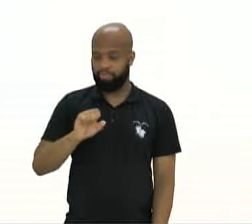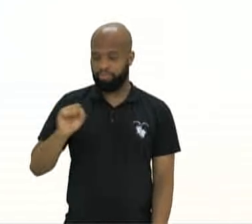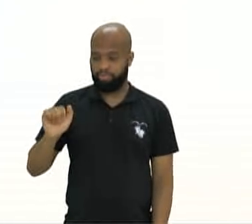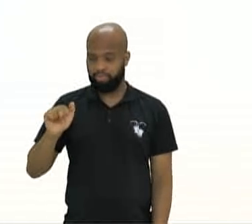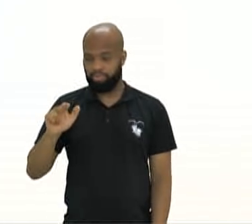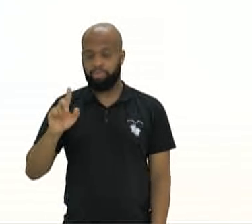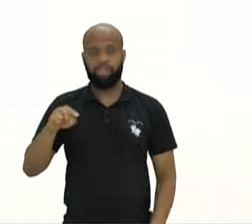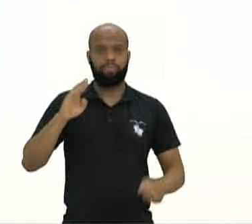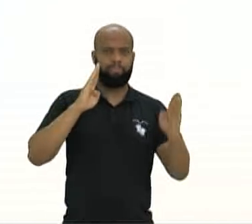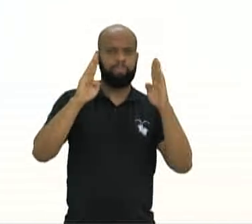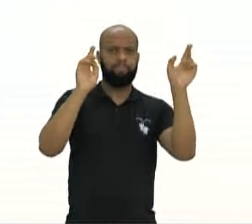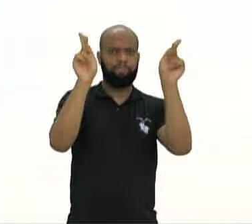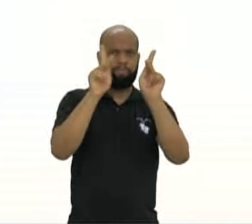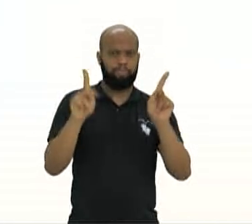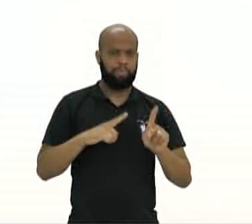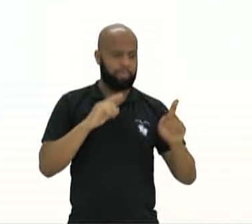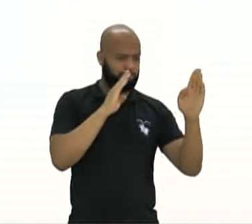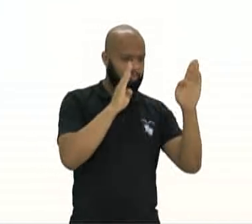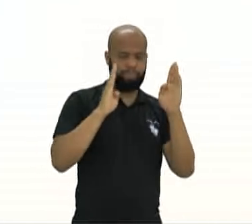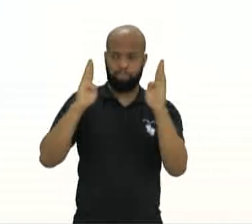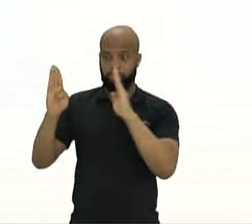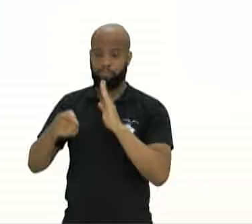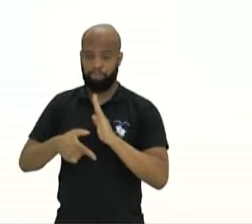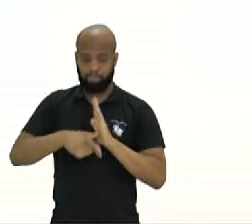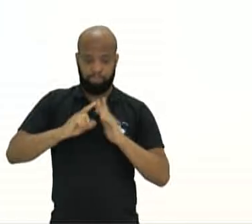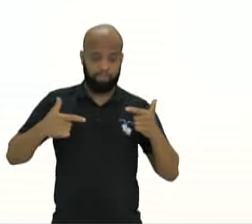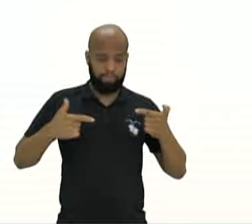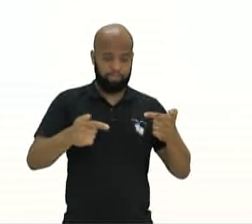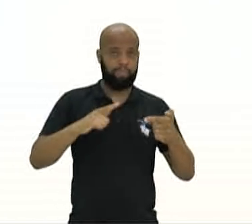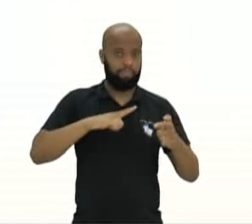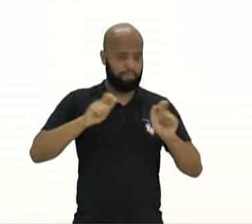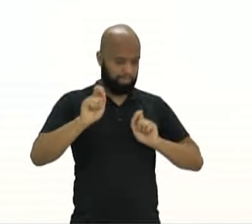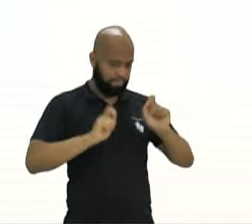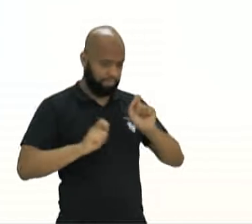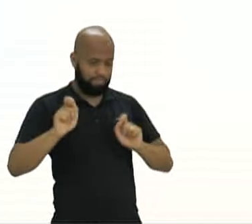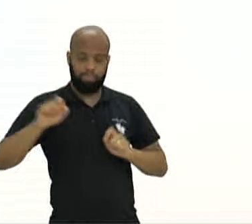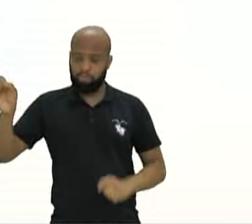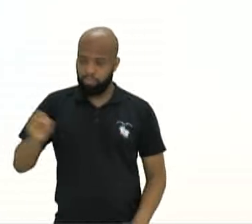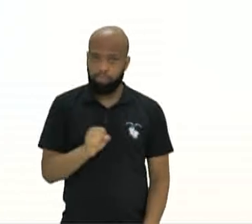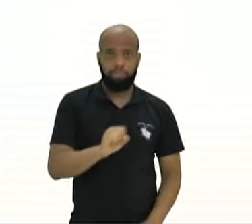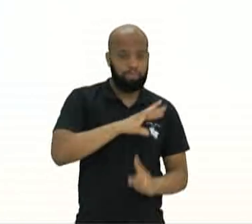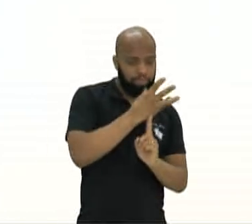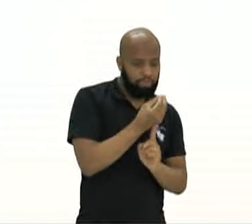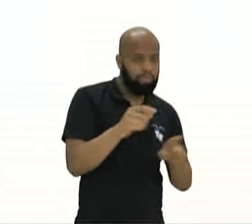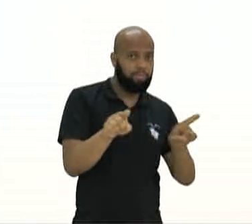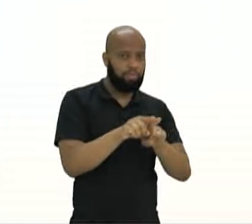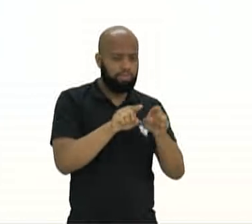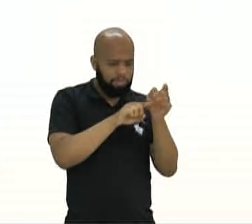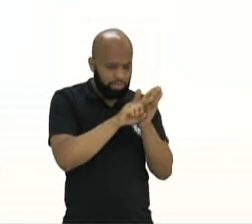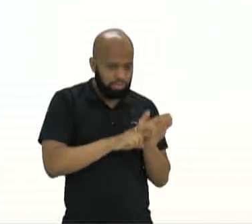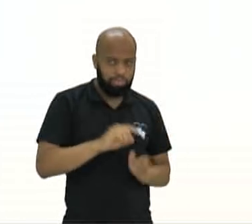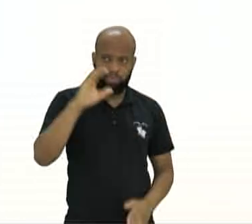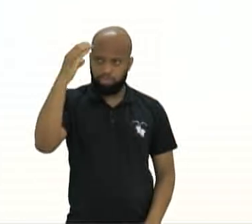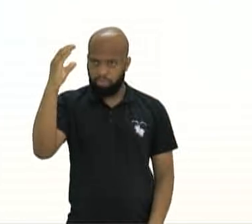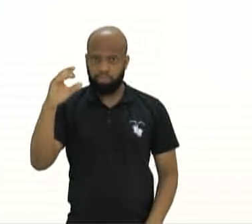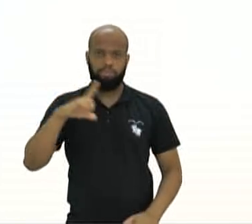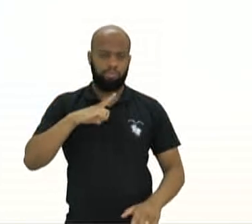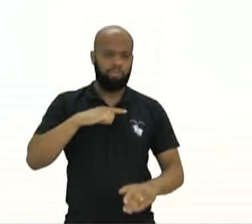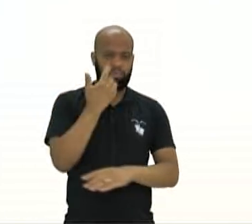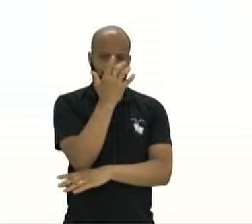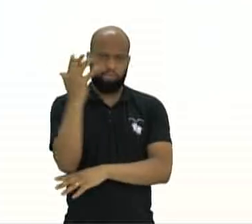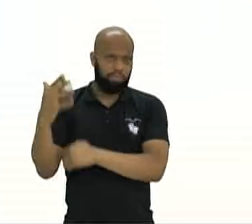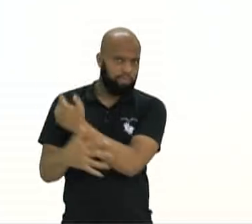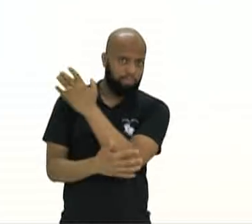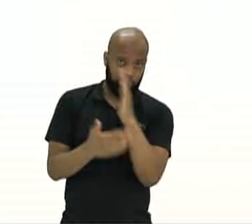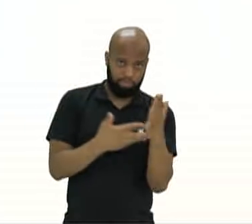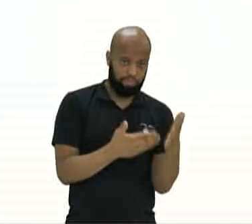período de relativa paz entre dois períodos de guerra. E em sua administração trouxe artistas, cientistas botânicos, para estudar a fauna e a flora, que dá uma